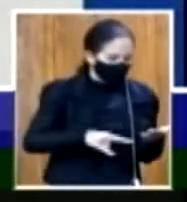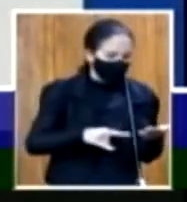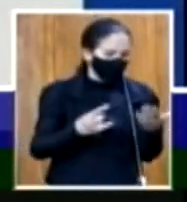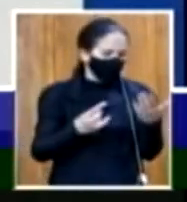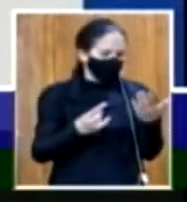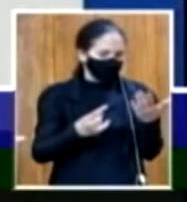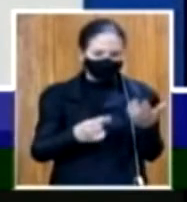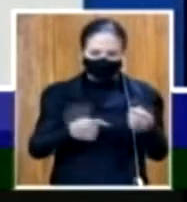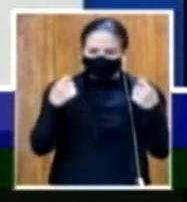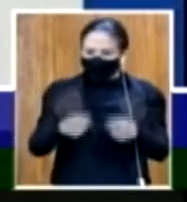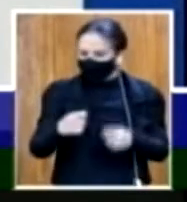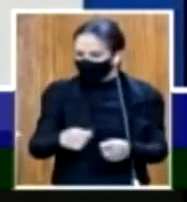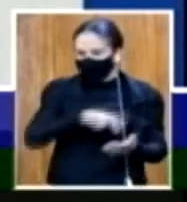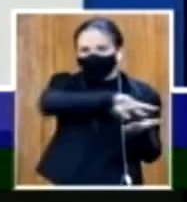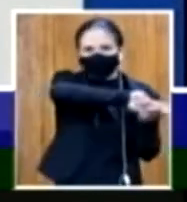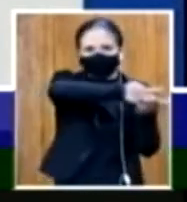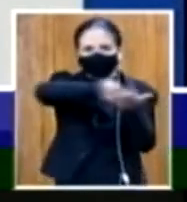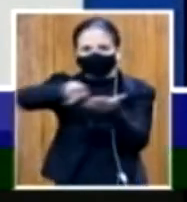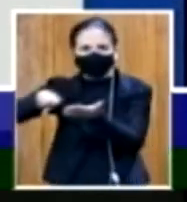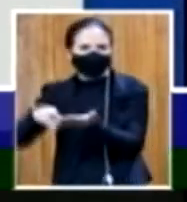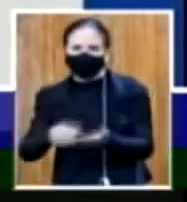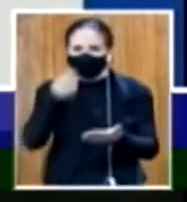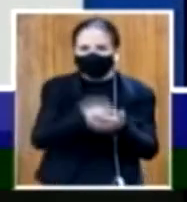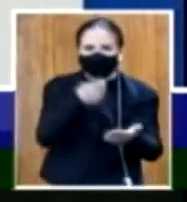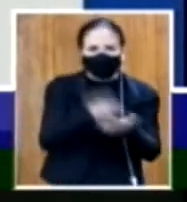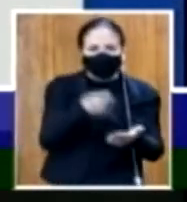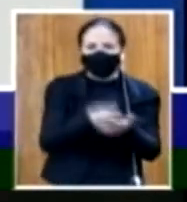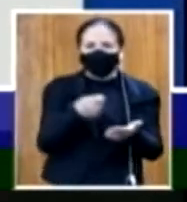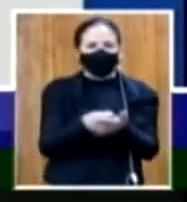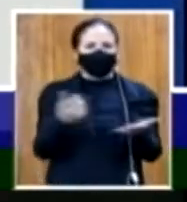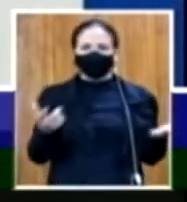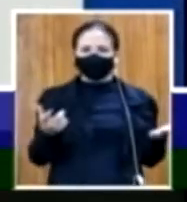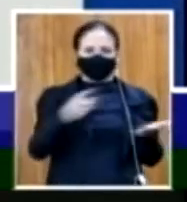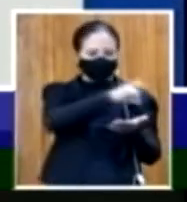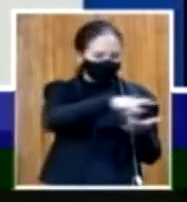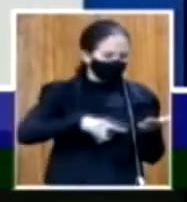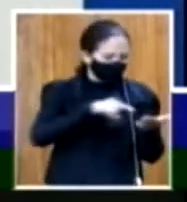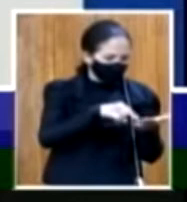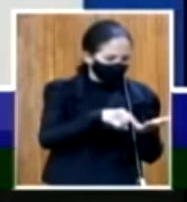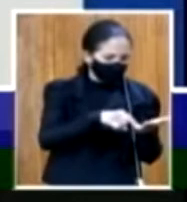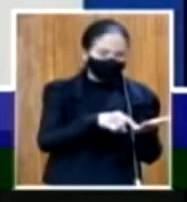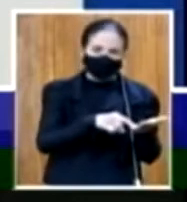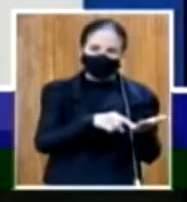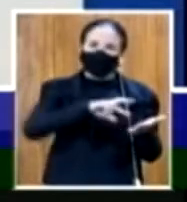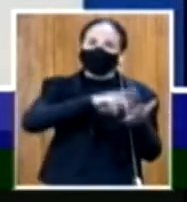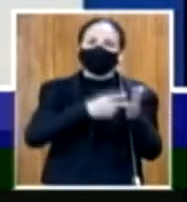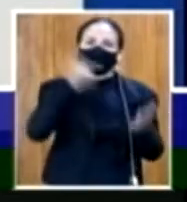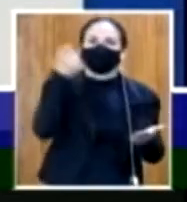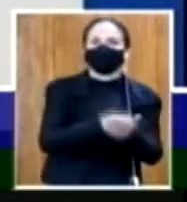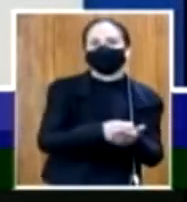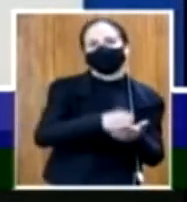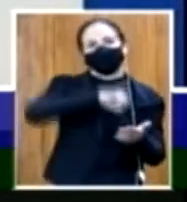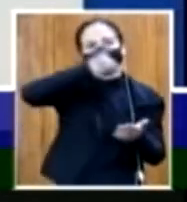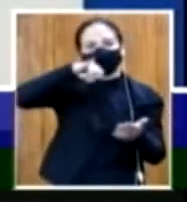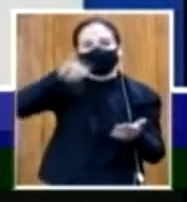uma declaração de imposto de renda, a obrigações mais sofisticadas para alimentar um sistema de fiscalização que, em cruzamento de